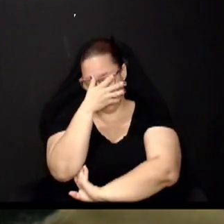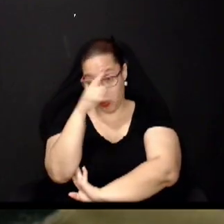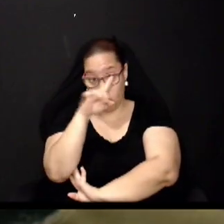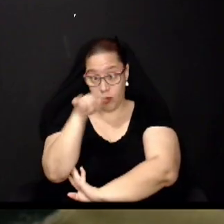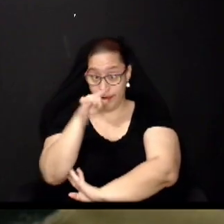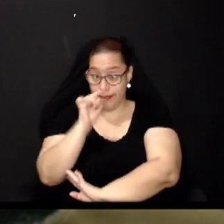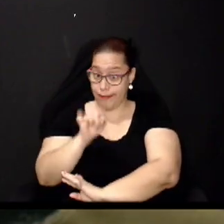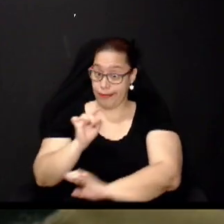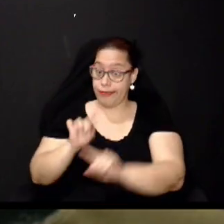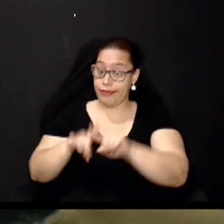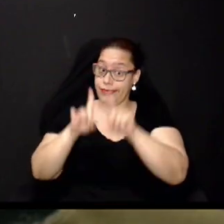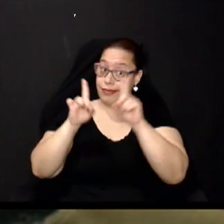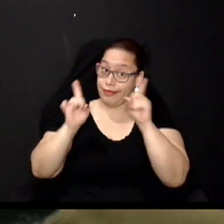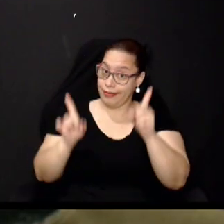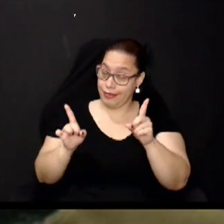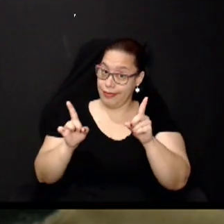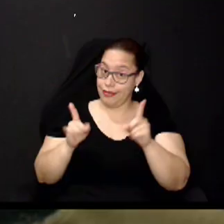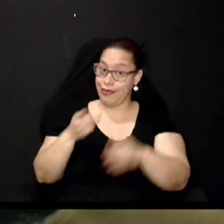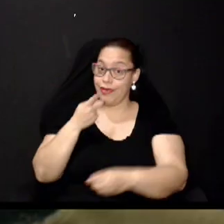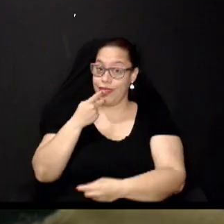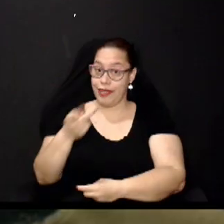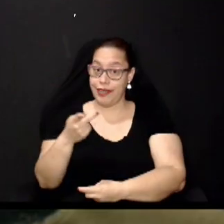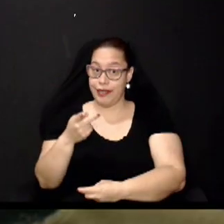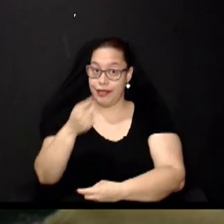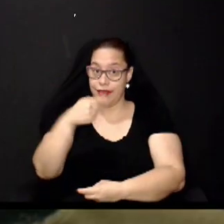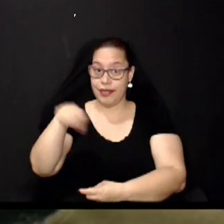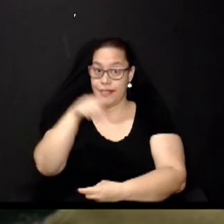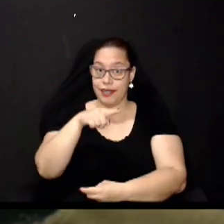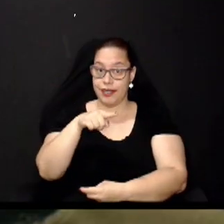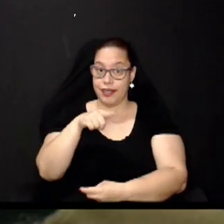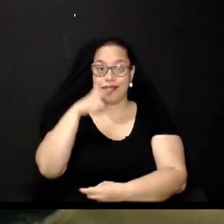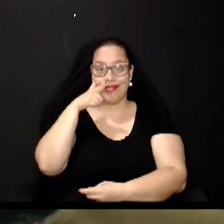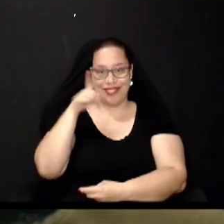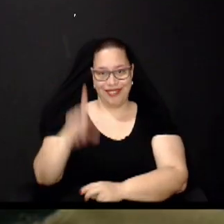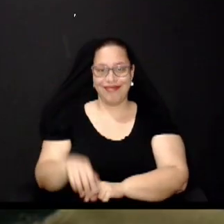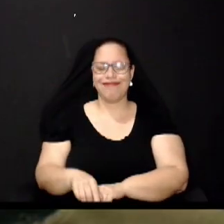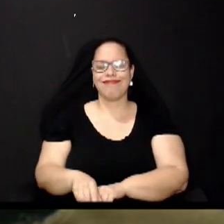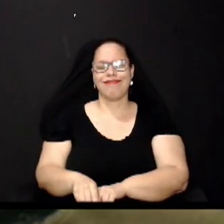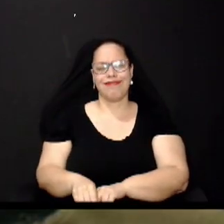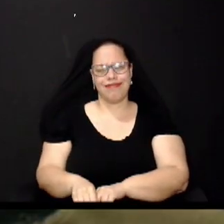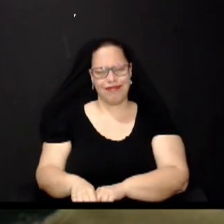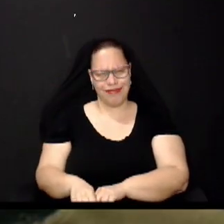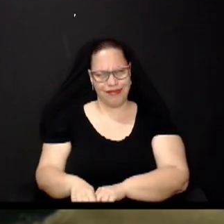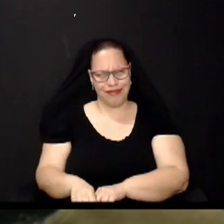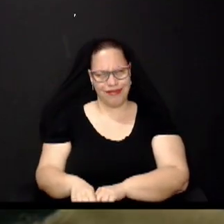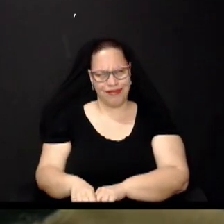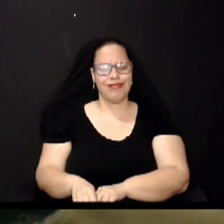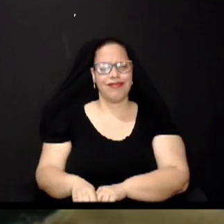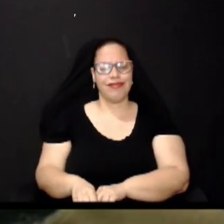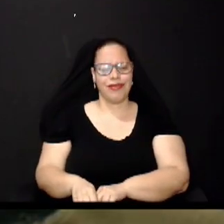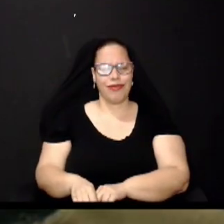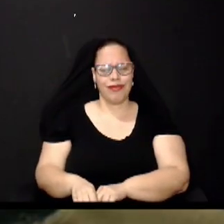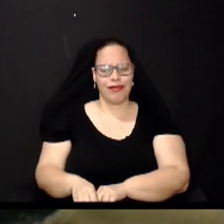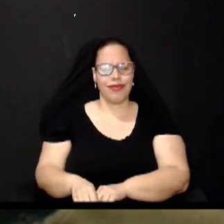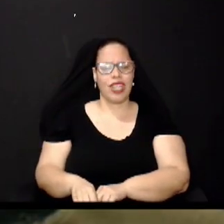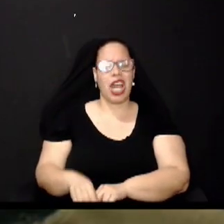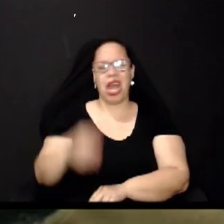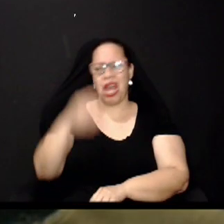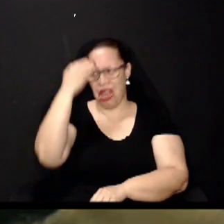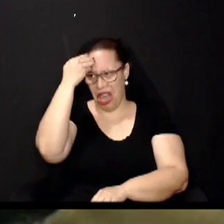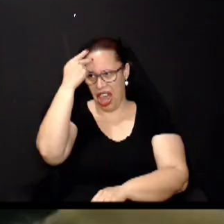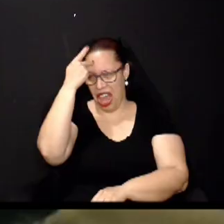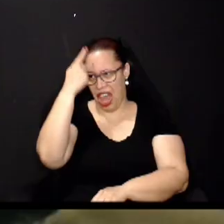que eu vou falar um negócio para vocês, a gente consegue. Sim, a gente consegue. Autoconhecimento, né?